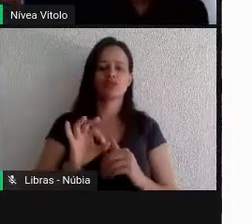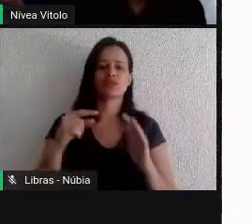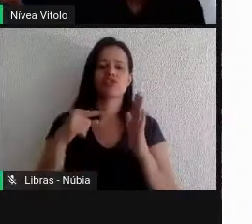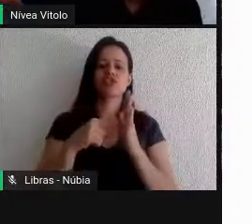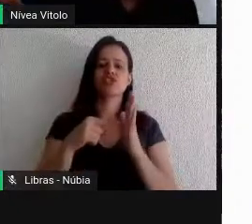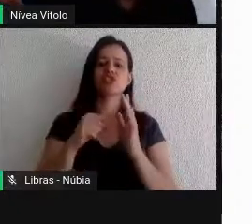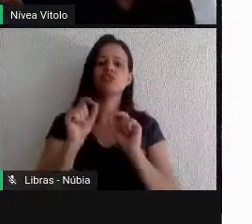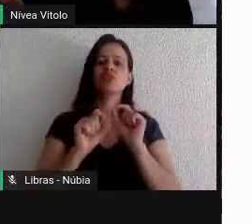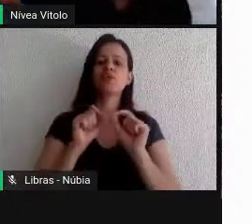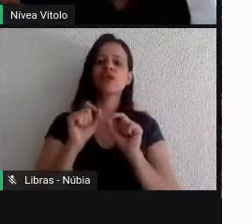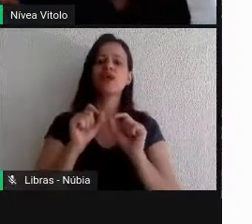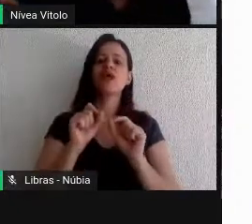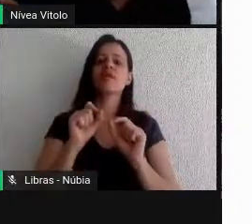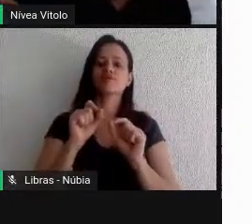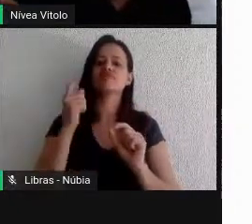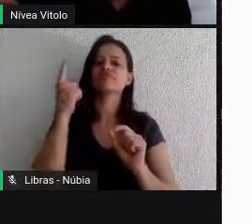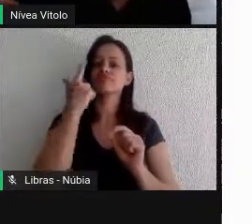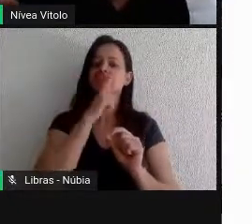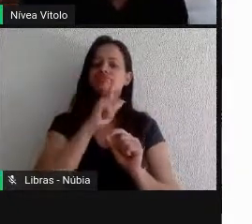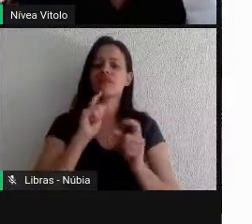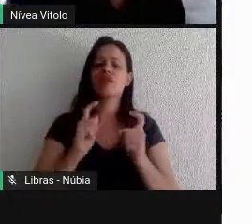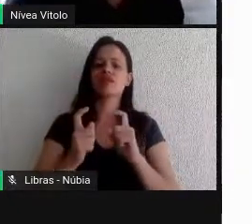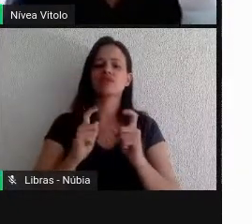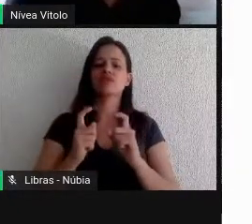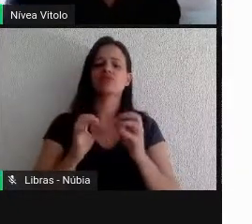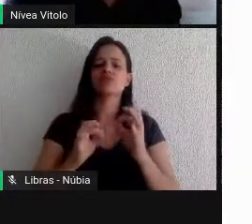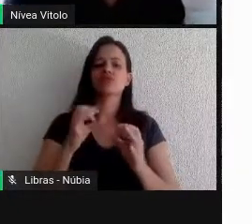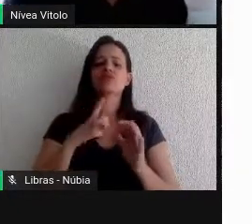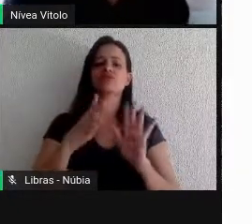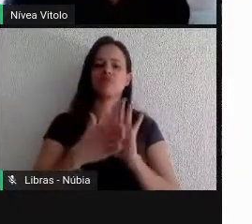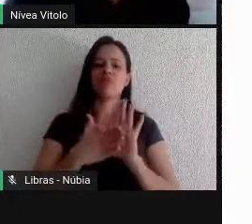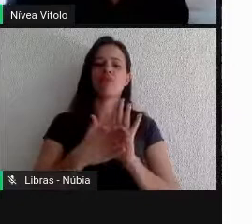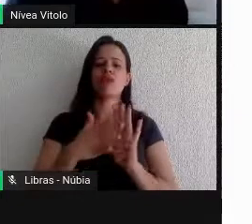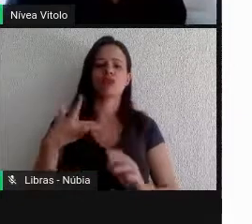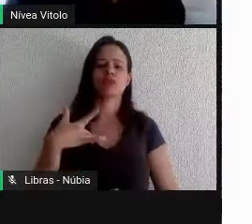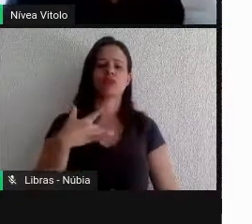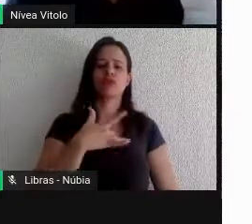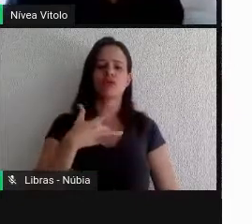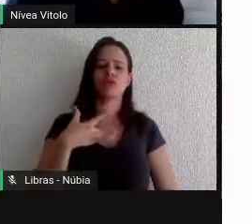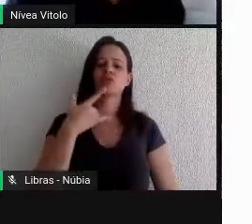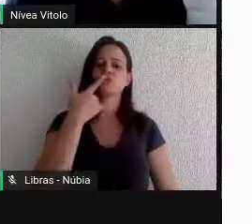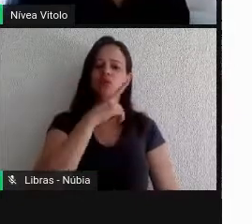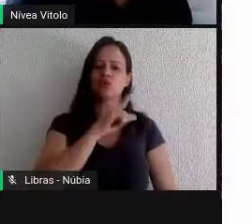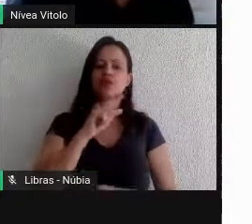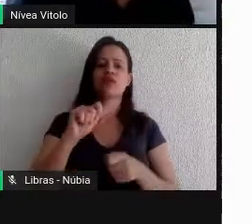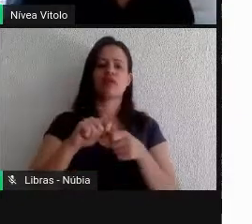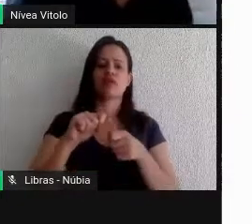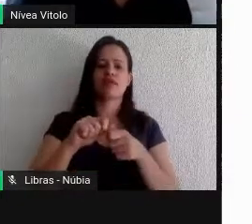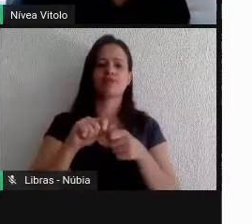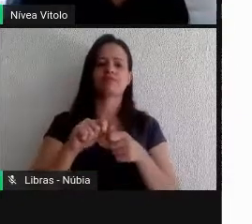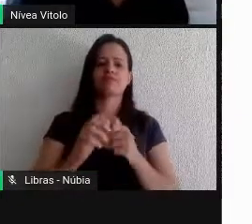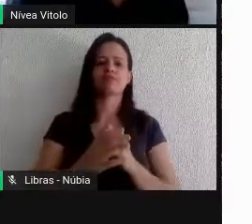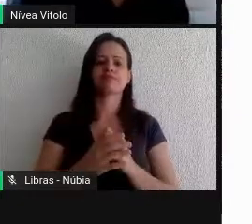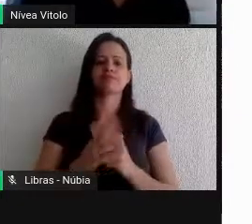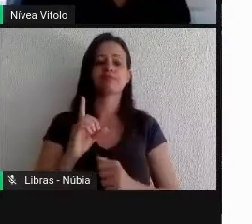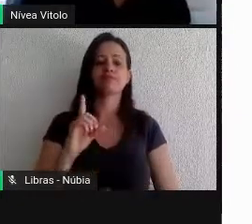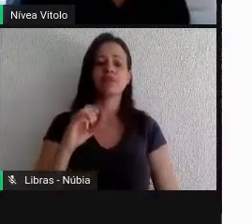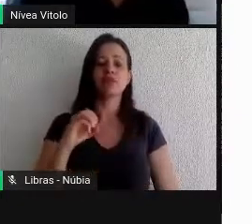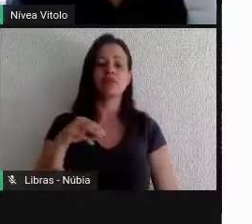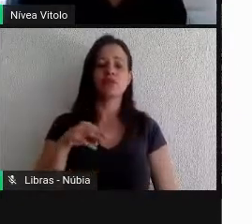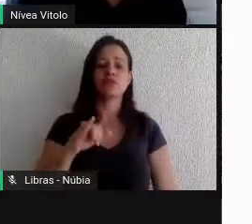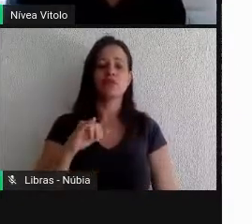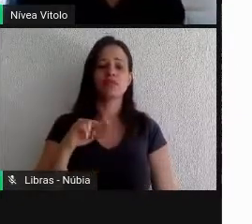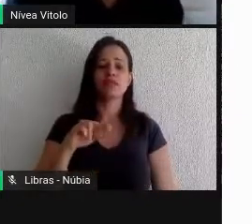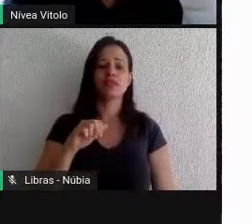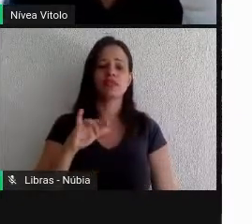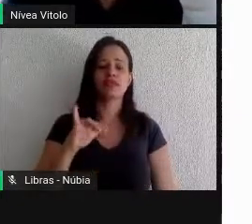consegue aprovar a maioria das suas propostas de saúde também. No caso das taxas de dominância, para todas as políticas,